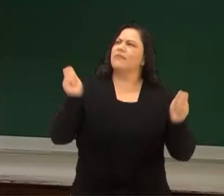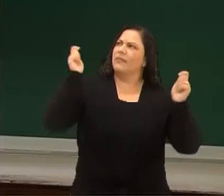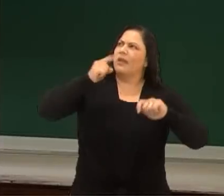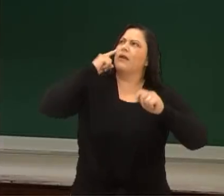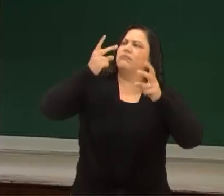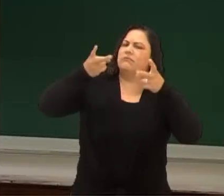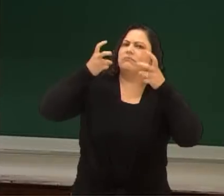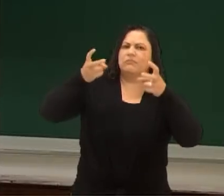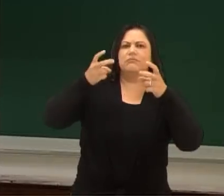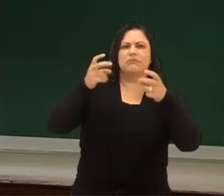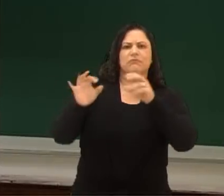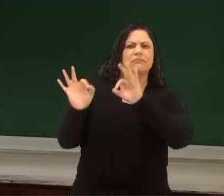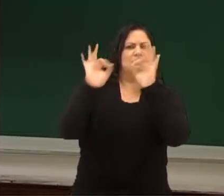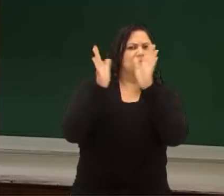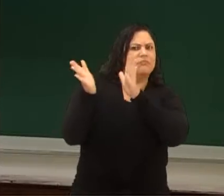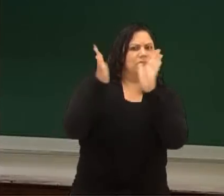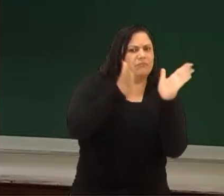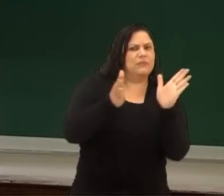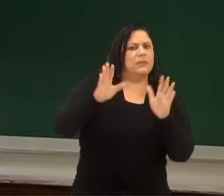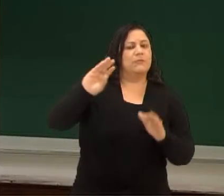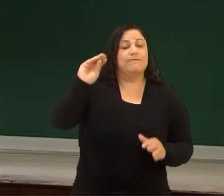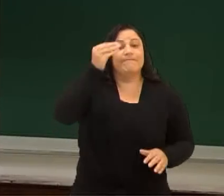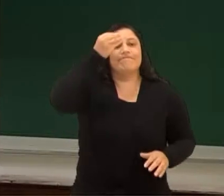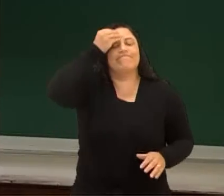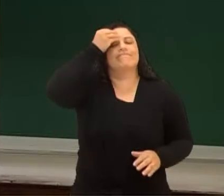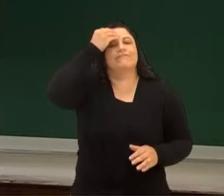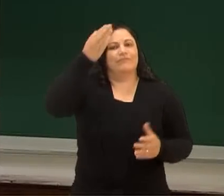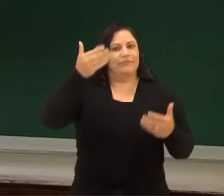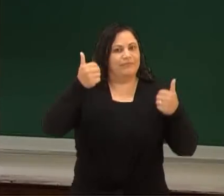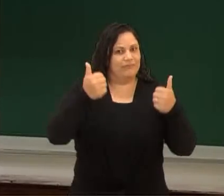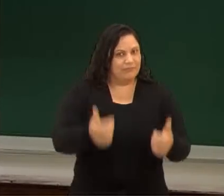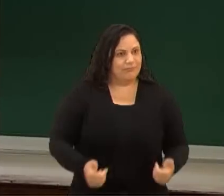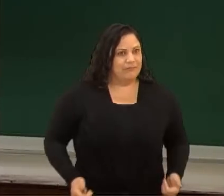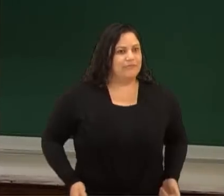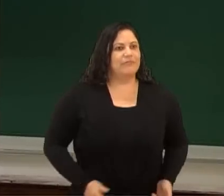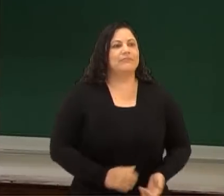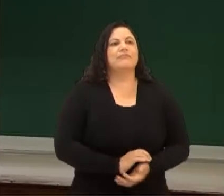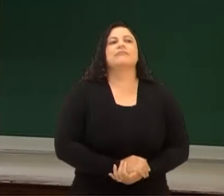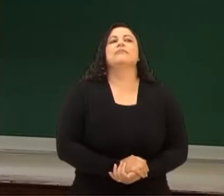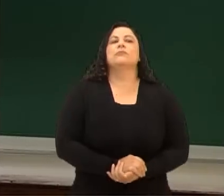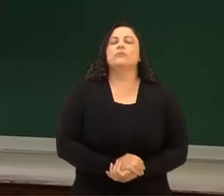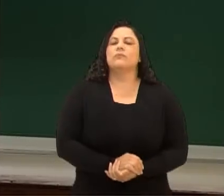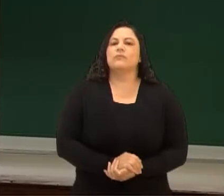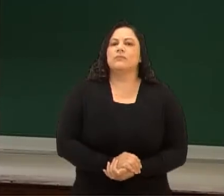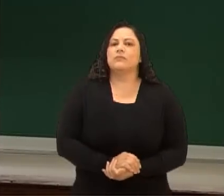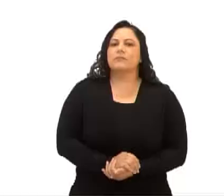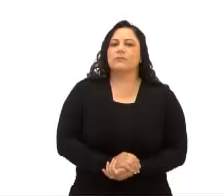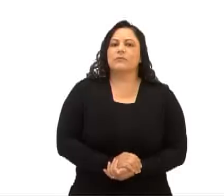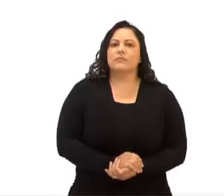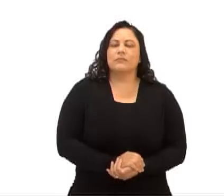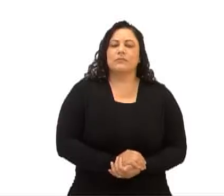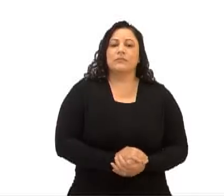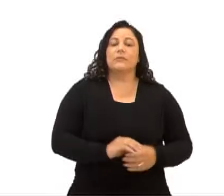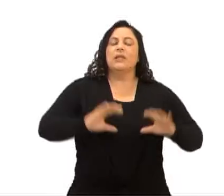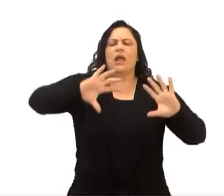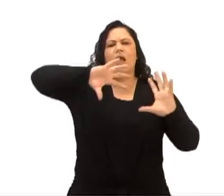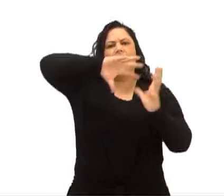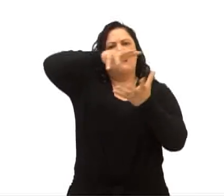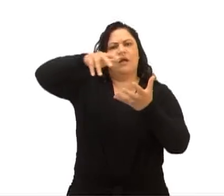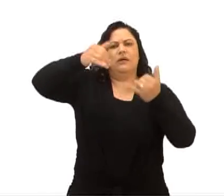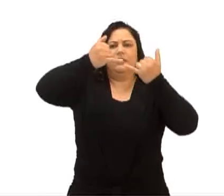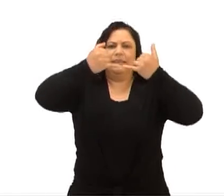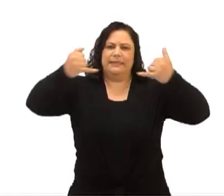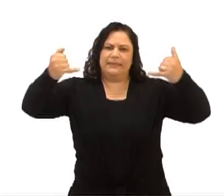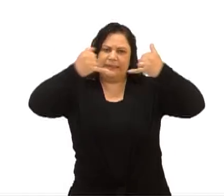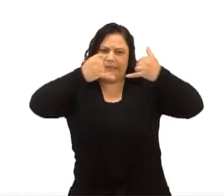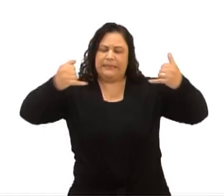interessante para vocês memorizarem e guardarem para vocês. E as linhas imaginárias paralelas,